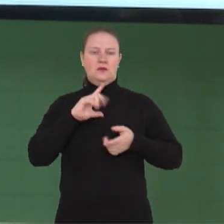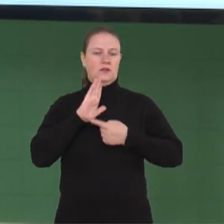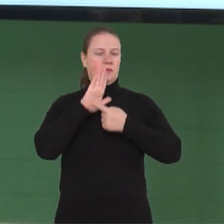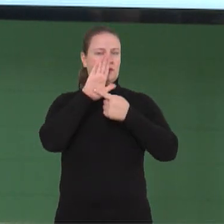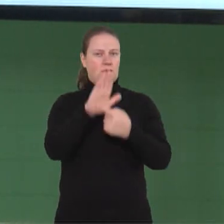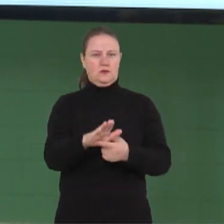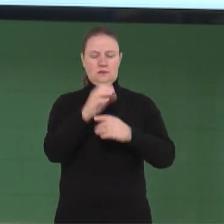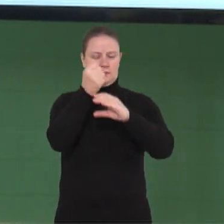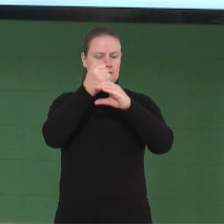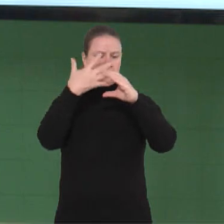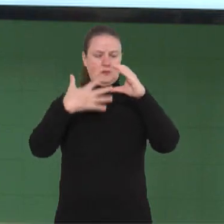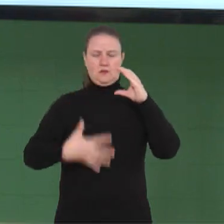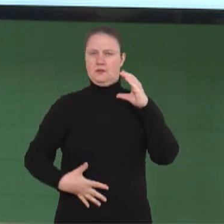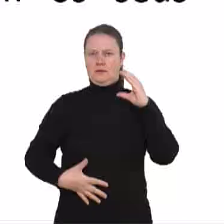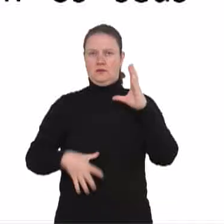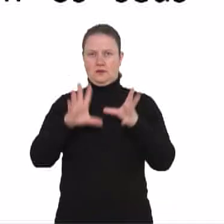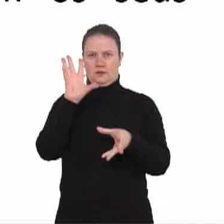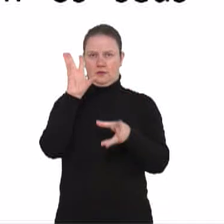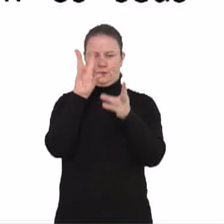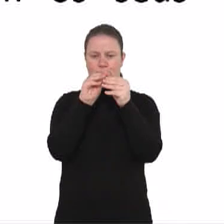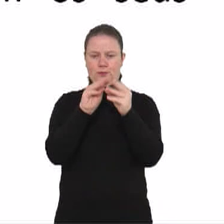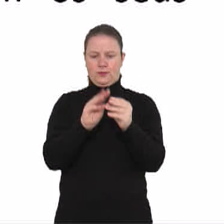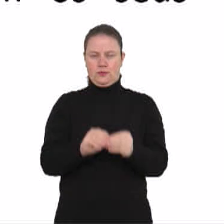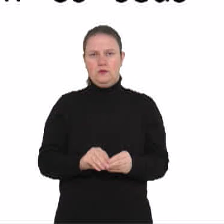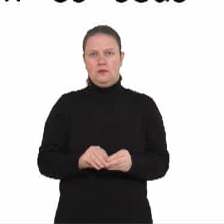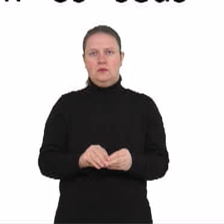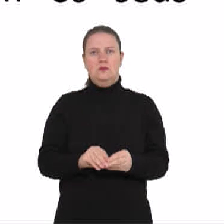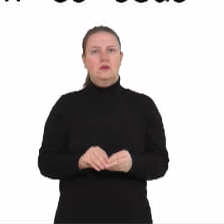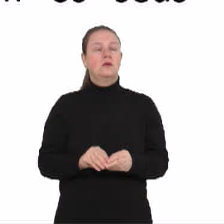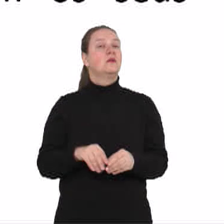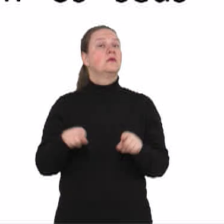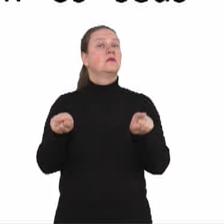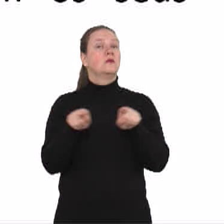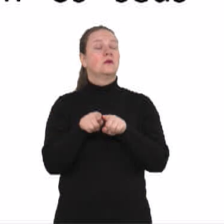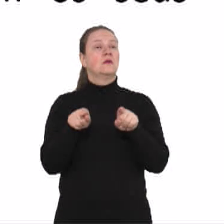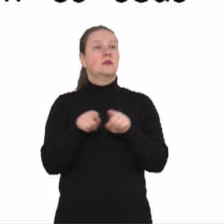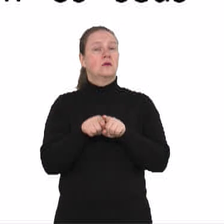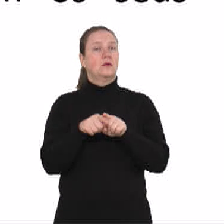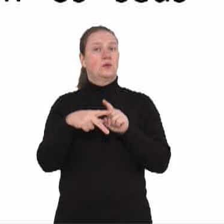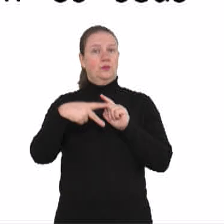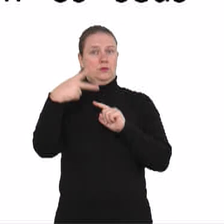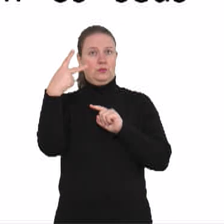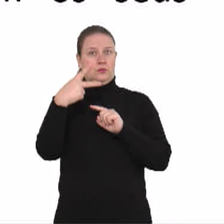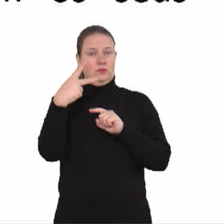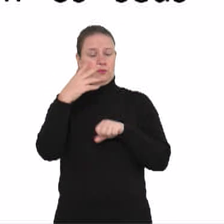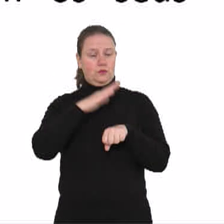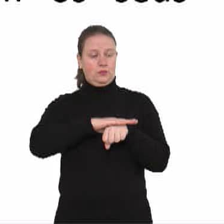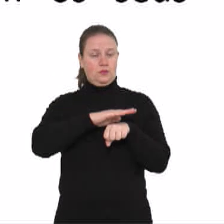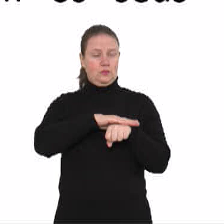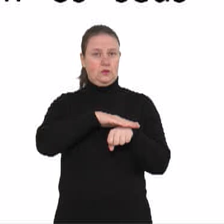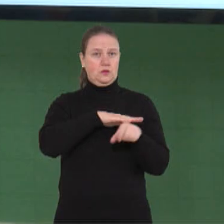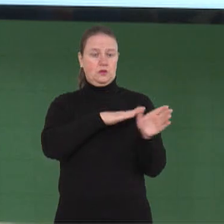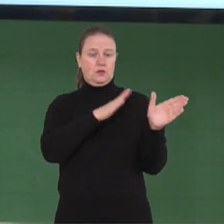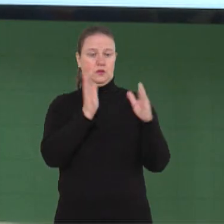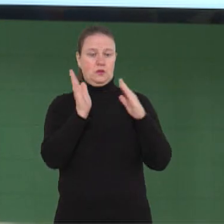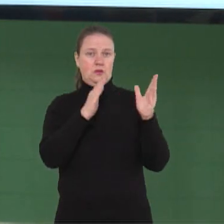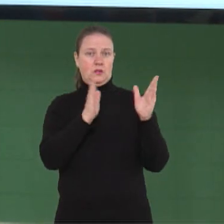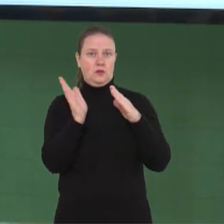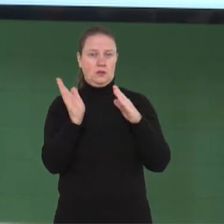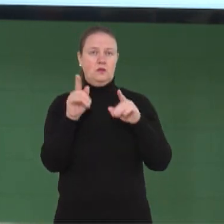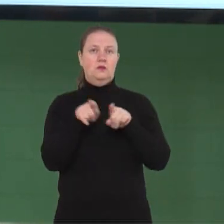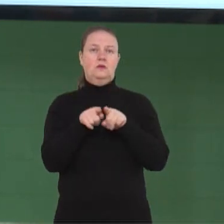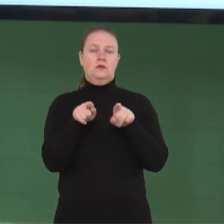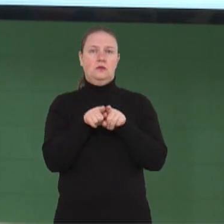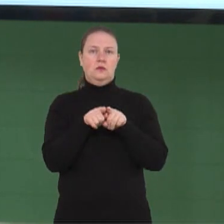obra, característica de resenha. Com até 2 temporadas, eu tirei de um site